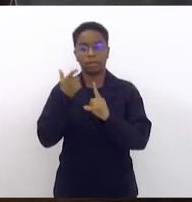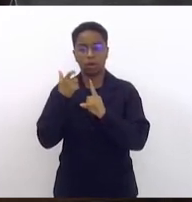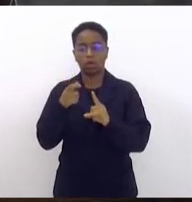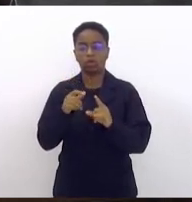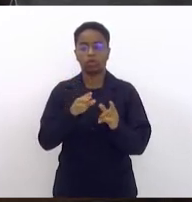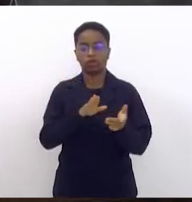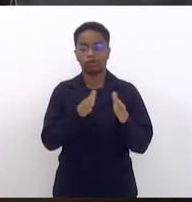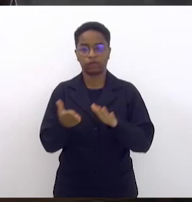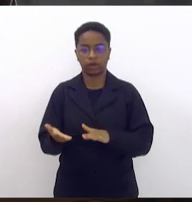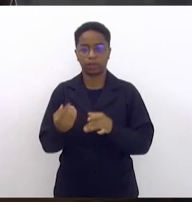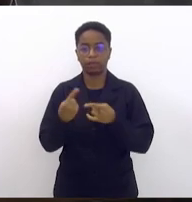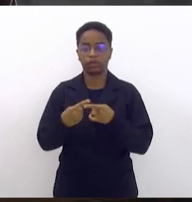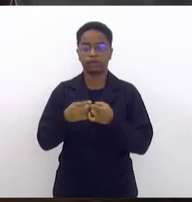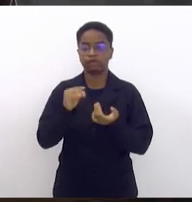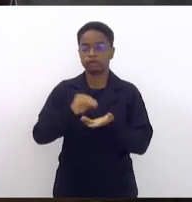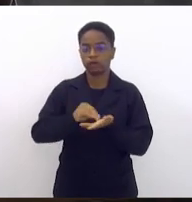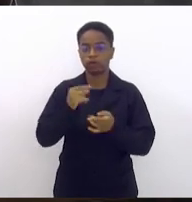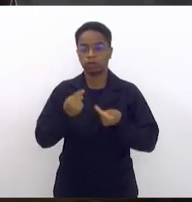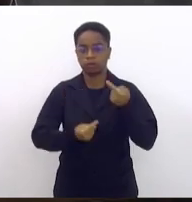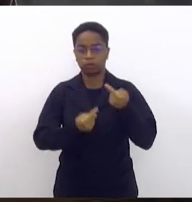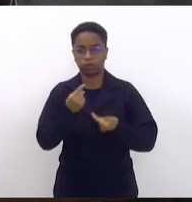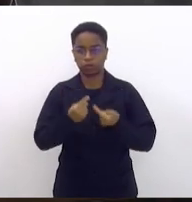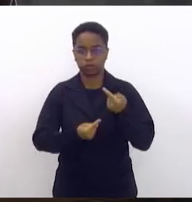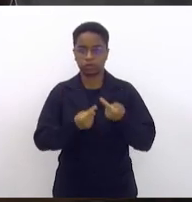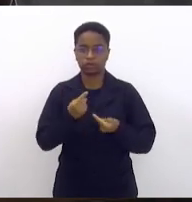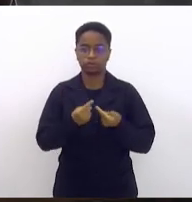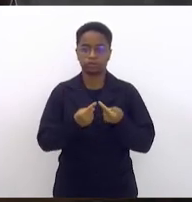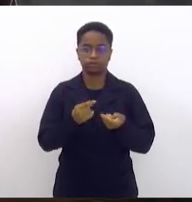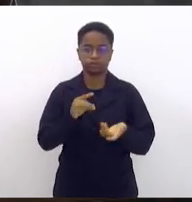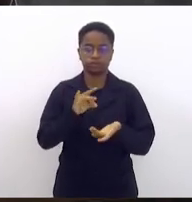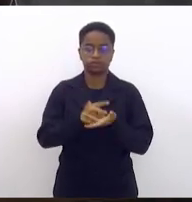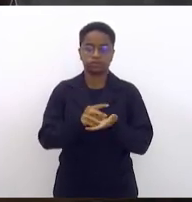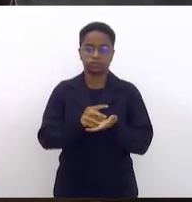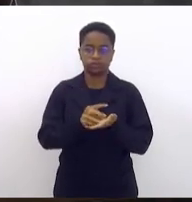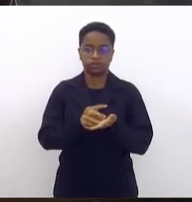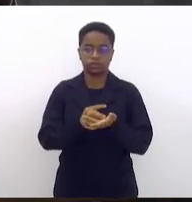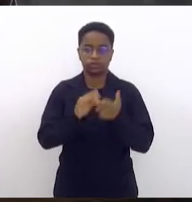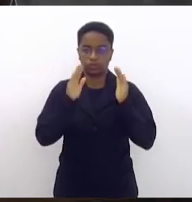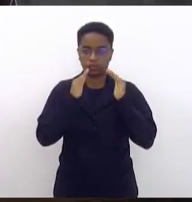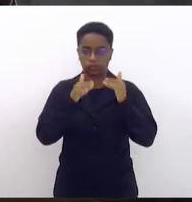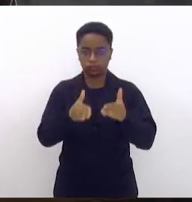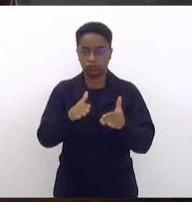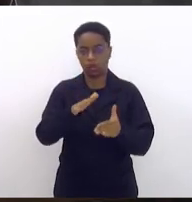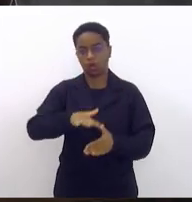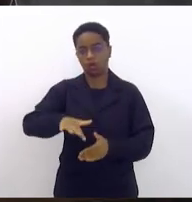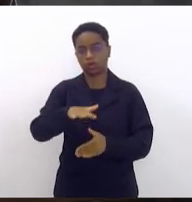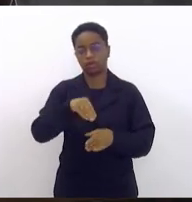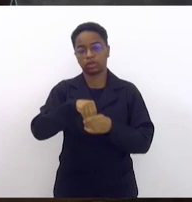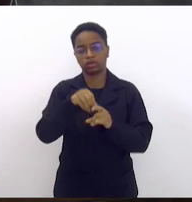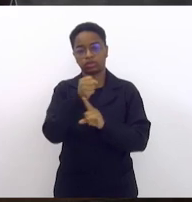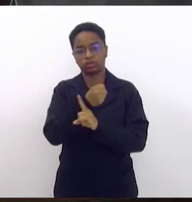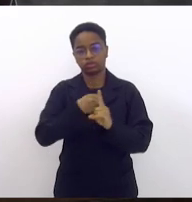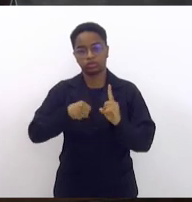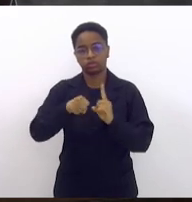não ter políticas eh que ven a contemplar dentro de uma sociedade que